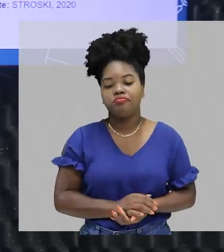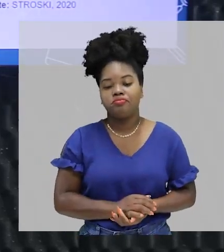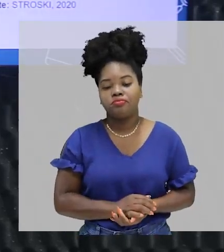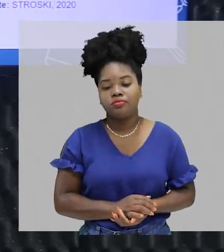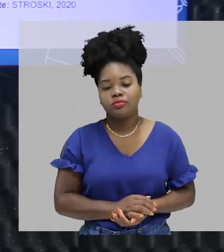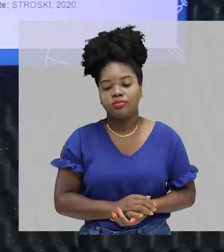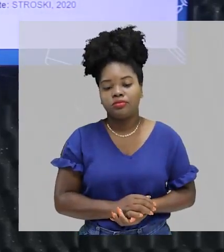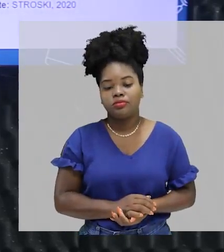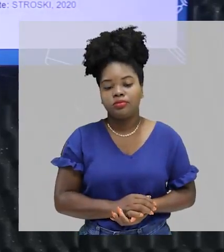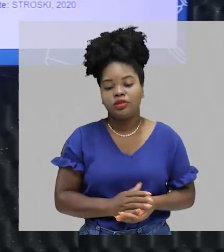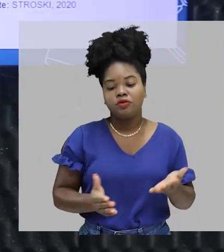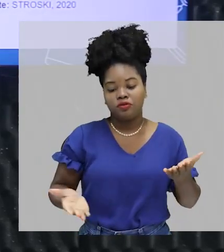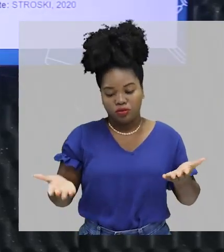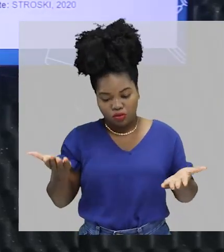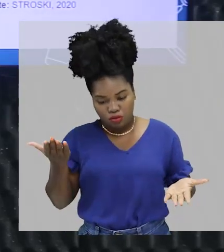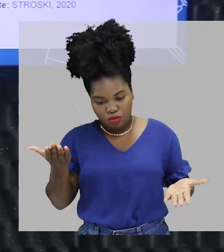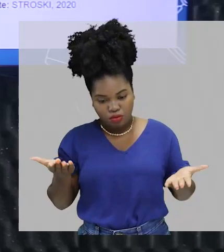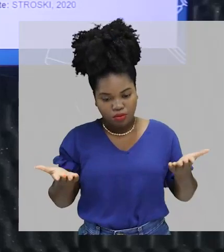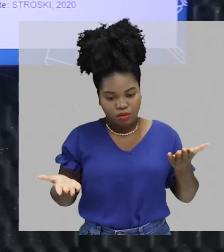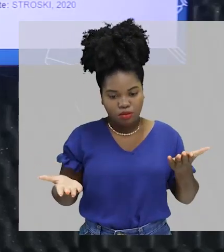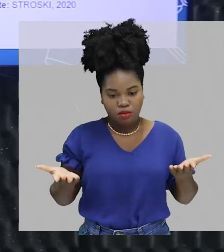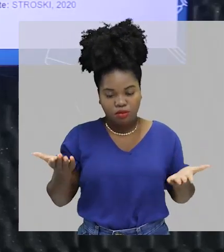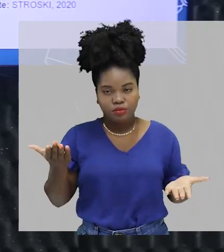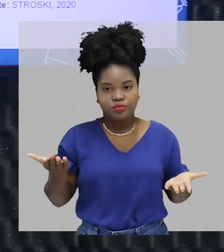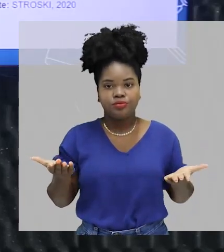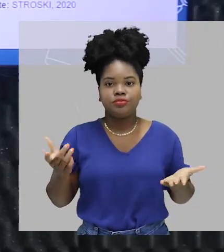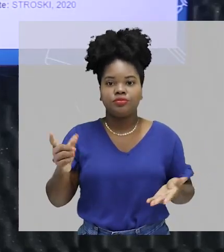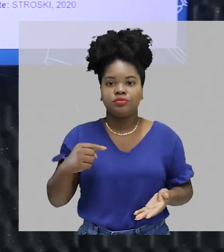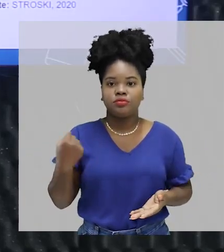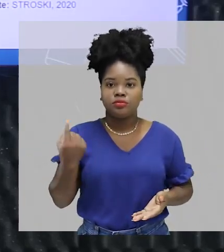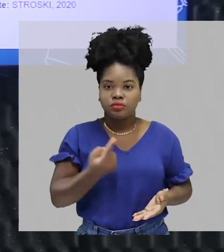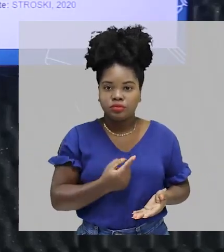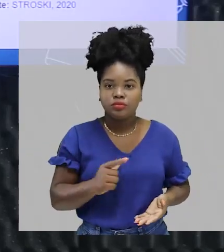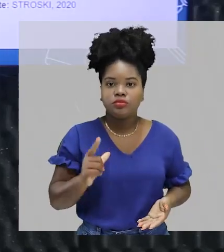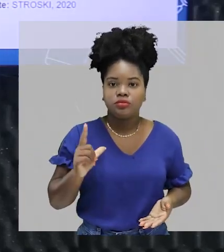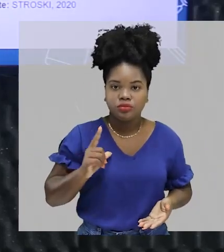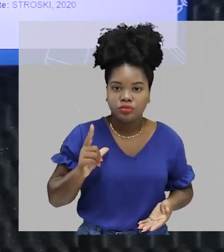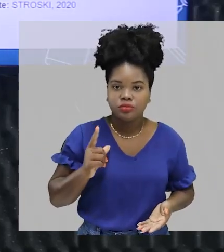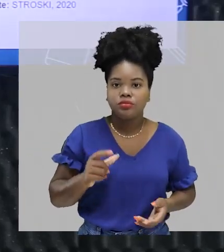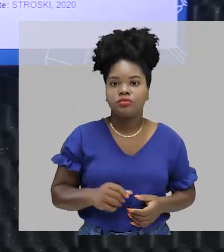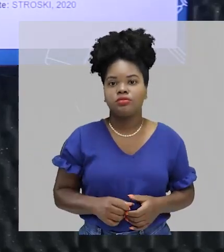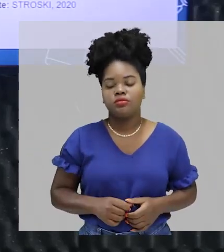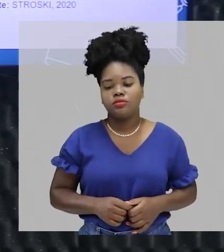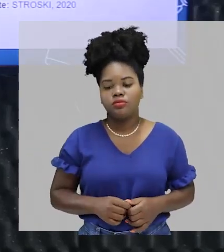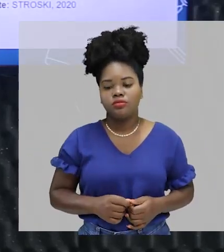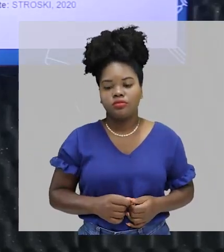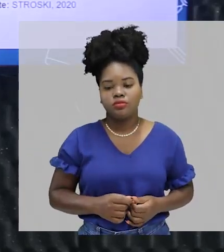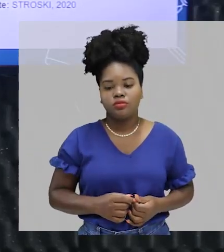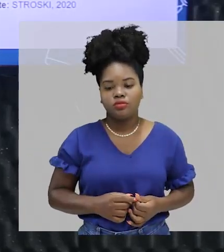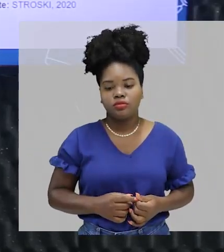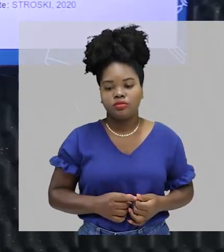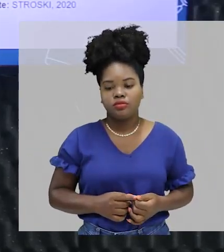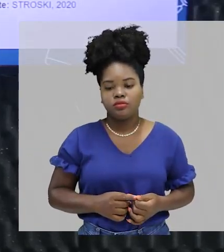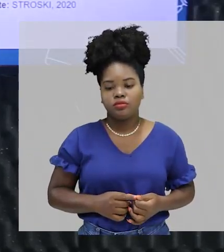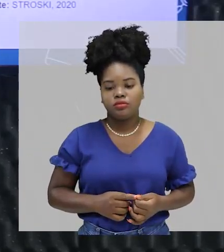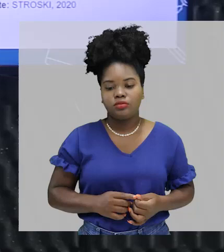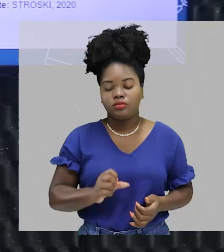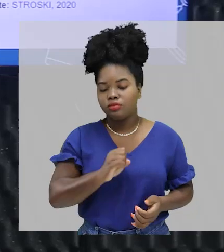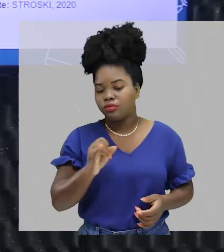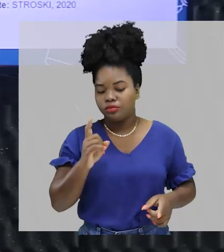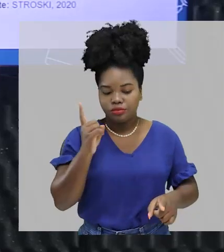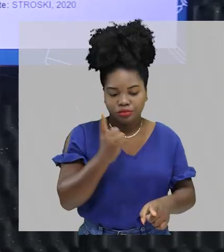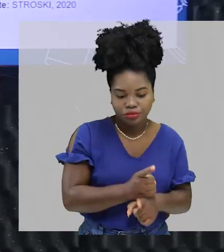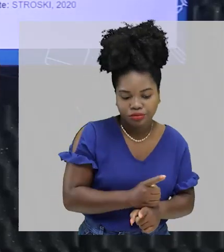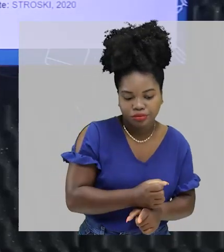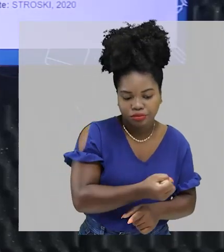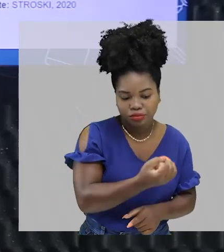vão comparar com o que nós temos, certo? Então, por exemplo, se encontrarem a quantidade